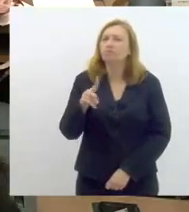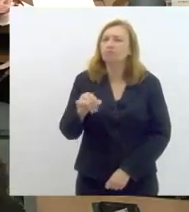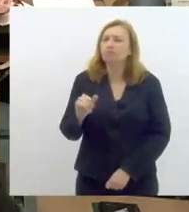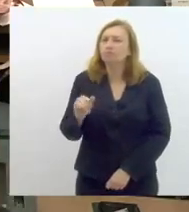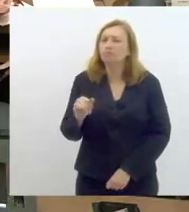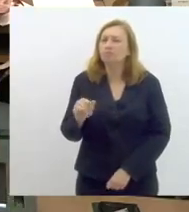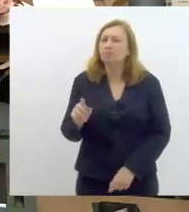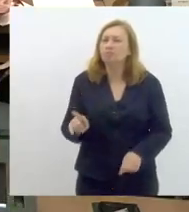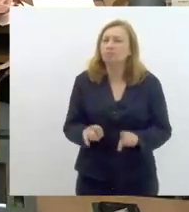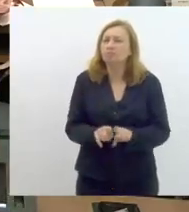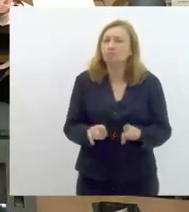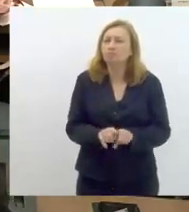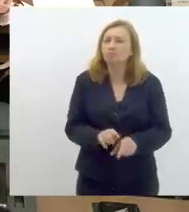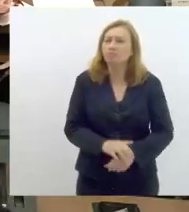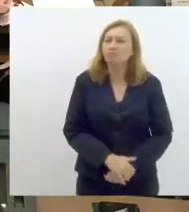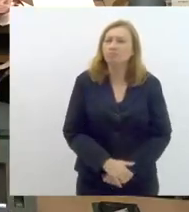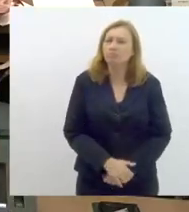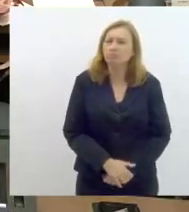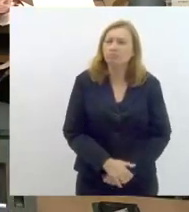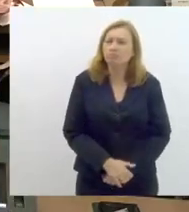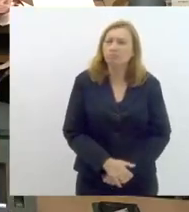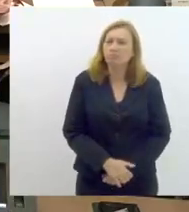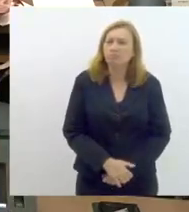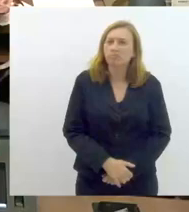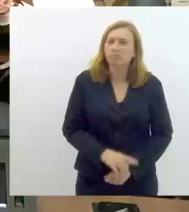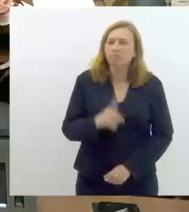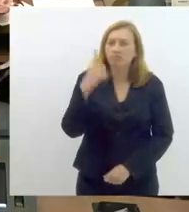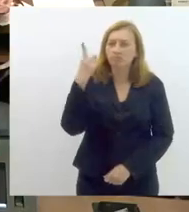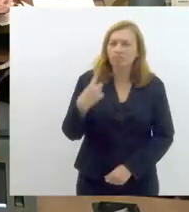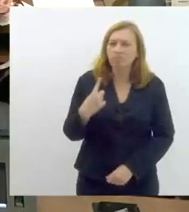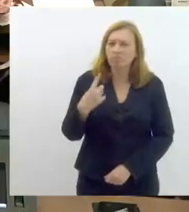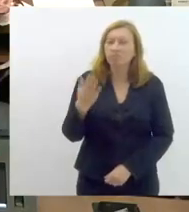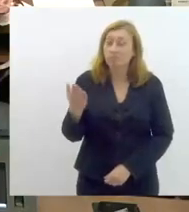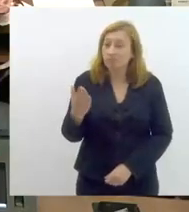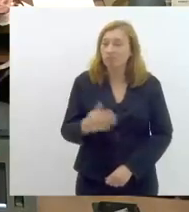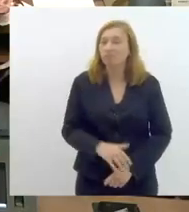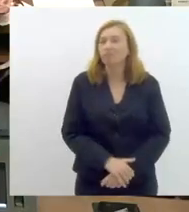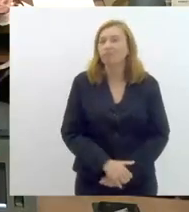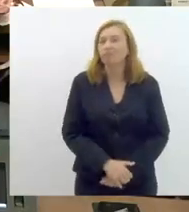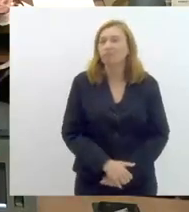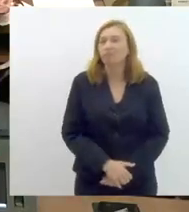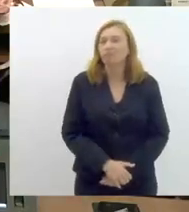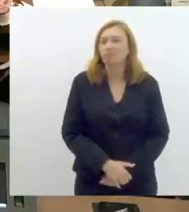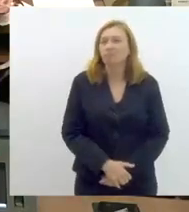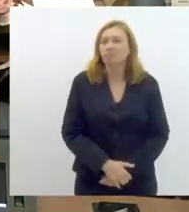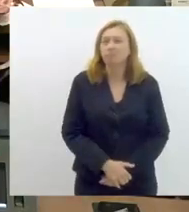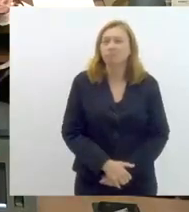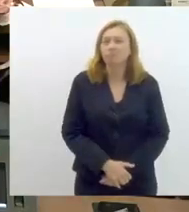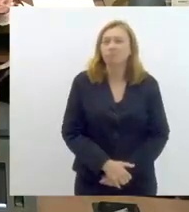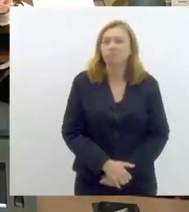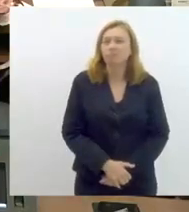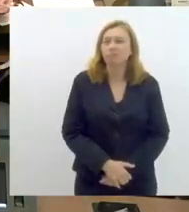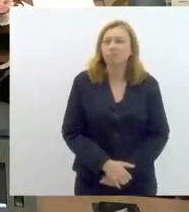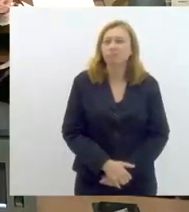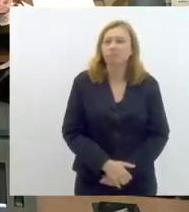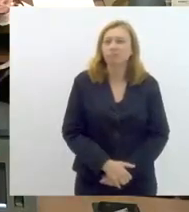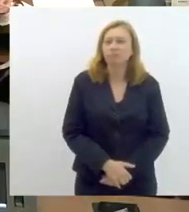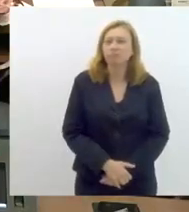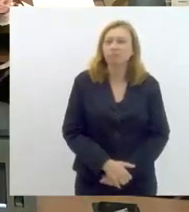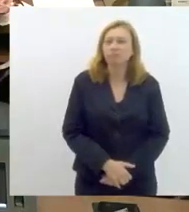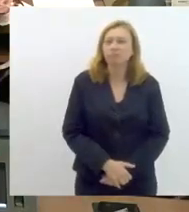chamo quem, hein, gente? A Dani? A Dani! Por favor, Dani, senta